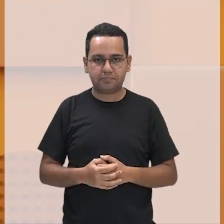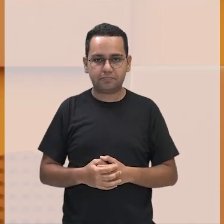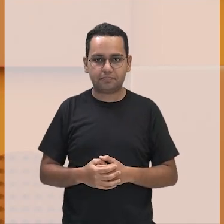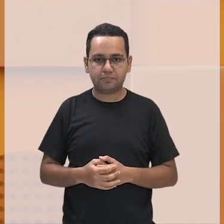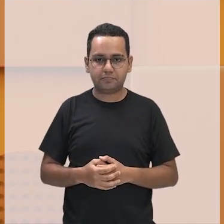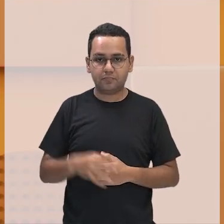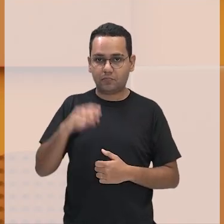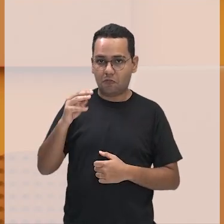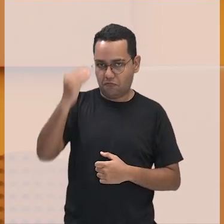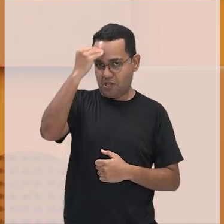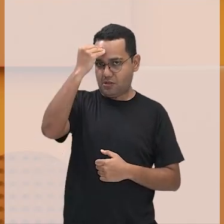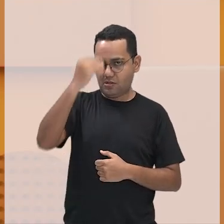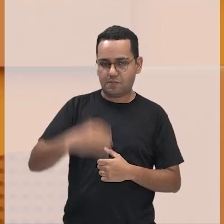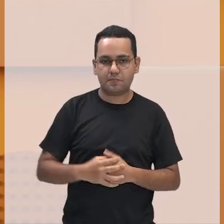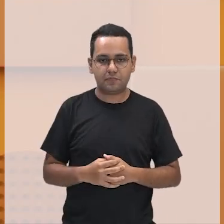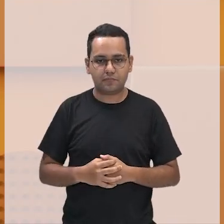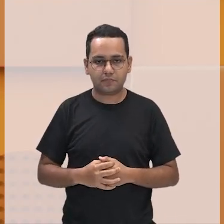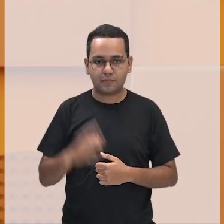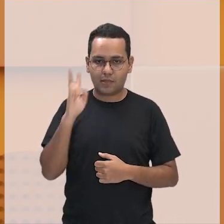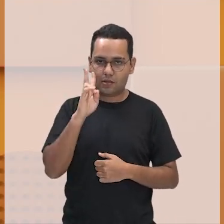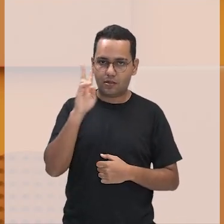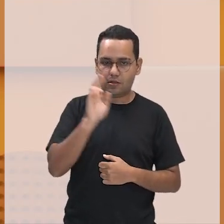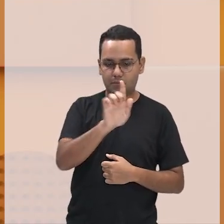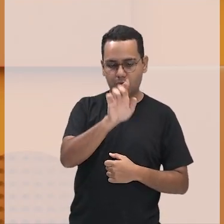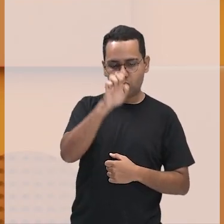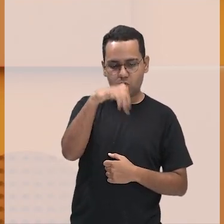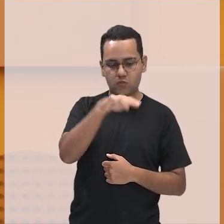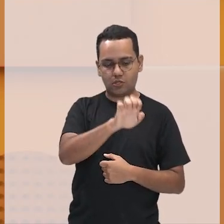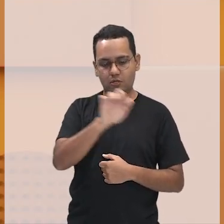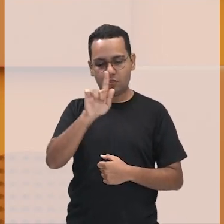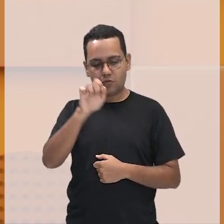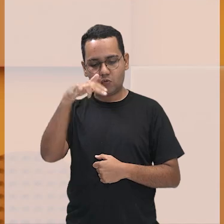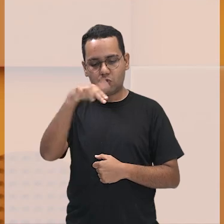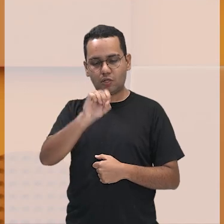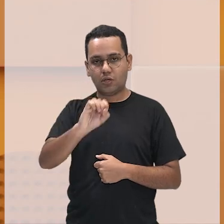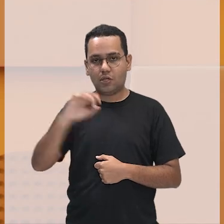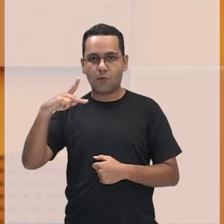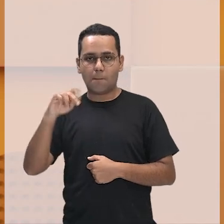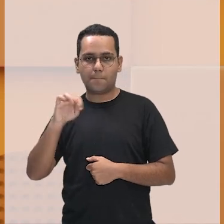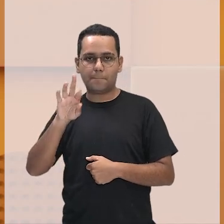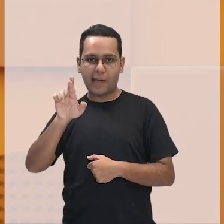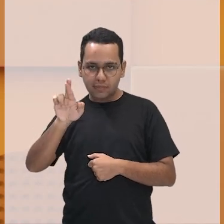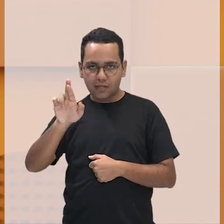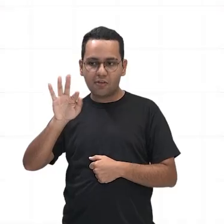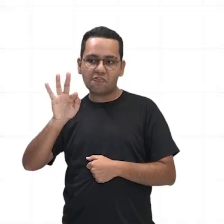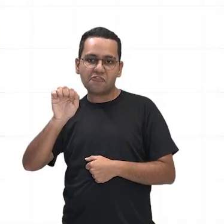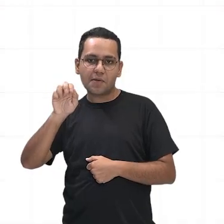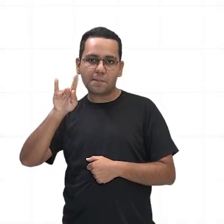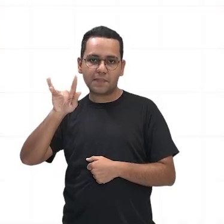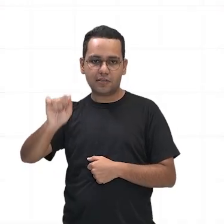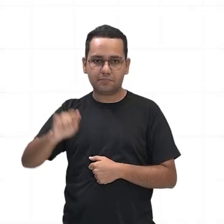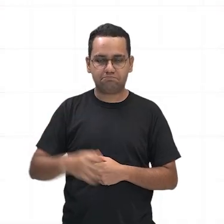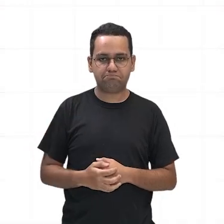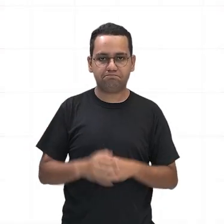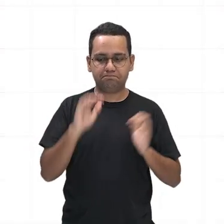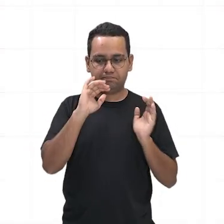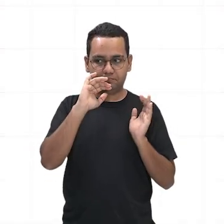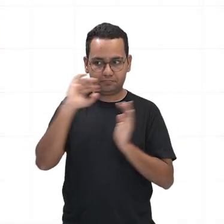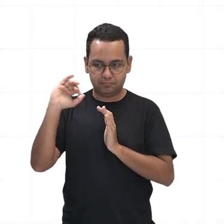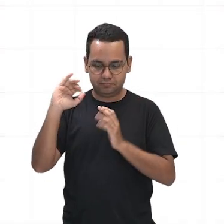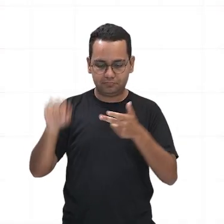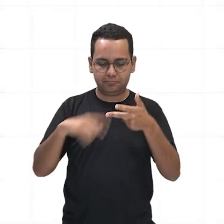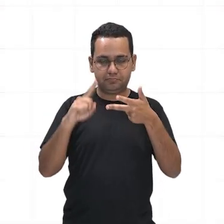isso. Lembra lá dos genos e dos genes e do paterfamília. Vamos, então, agora ao nosso período arcaico. Esse